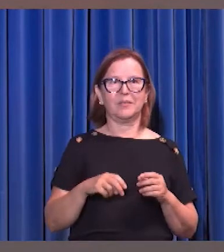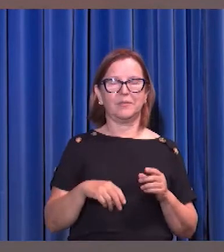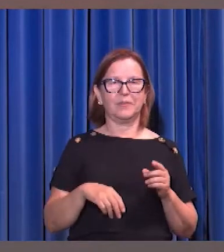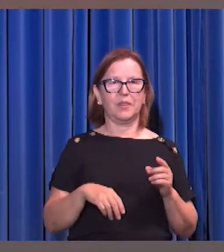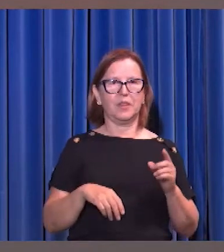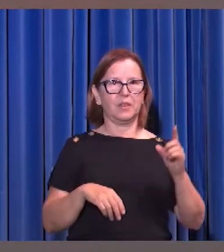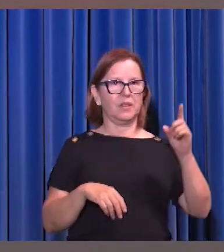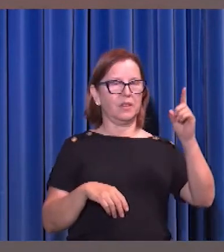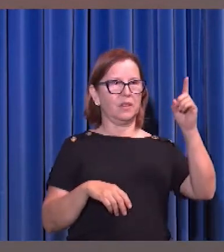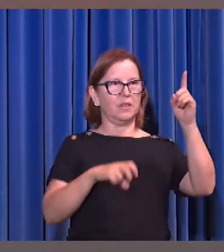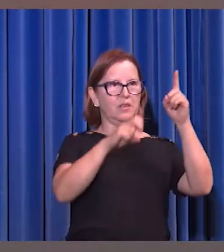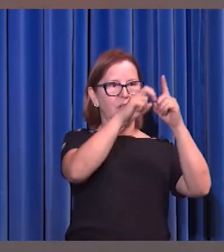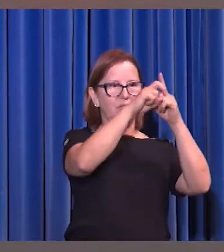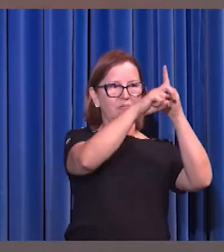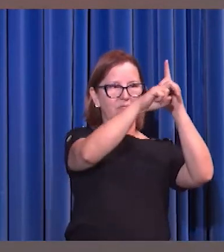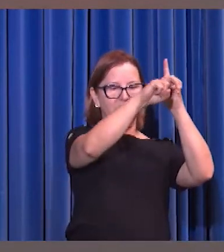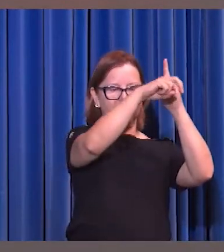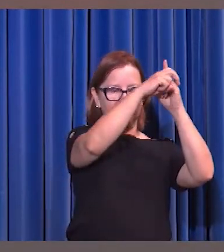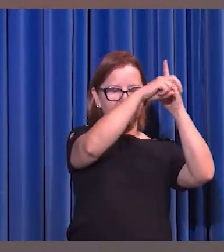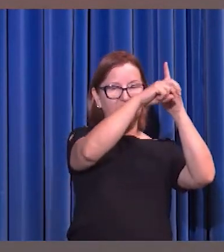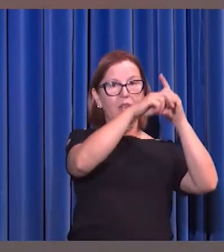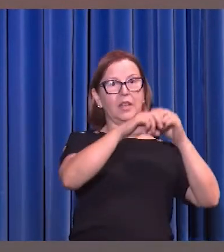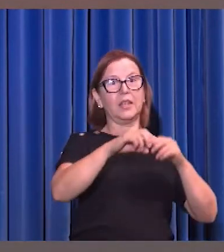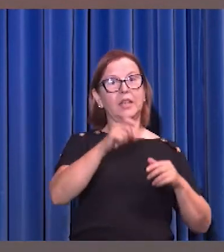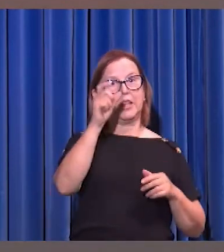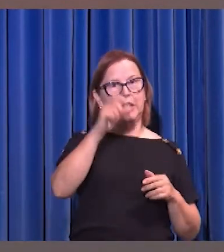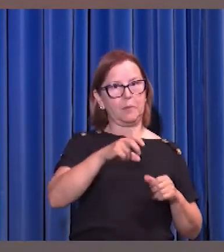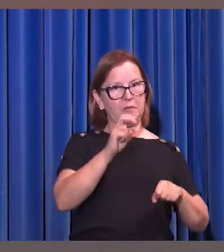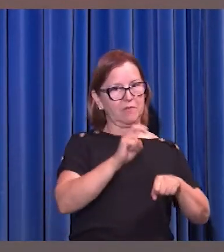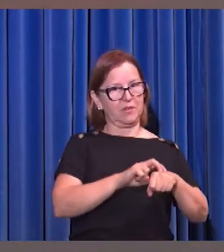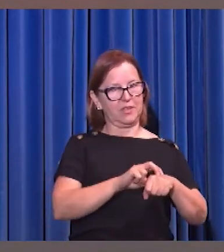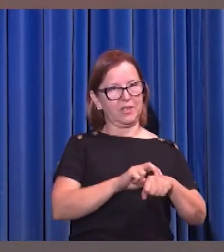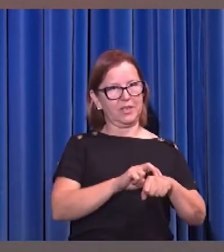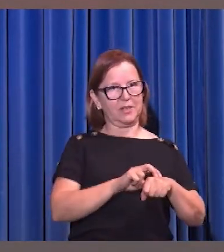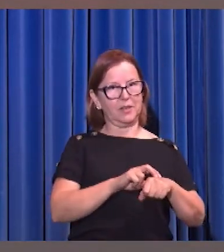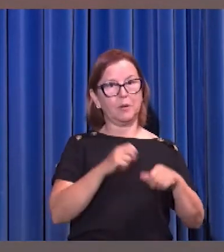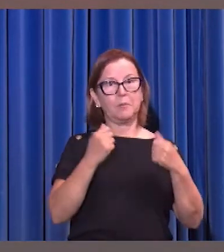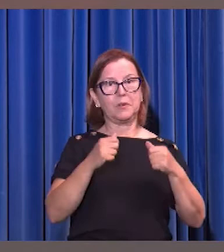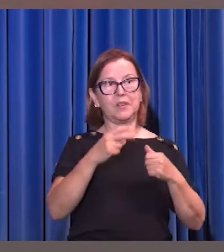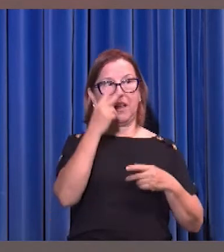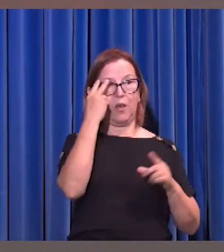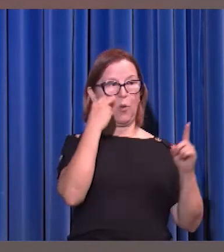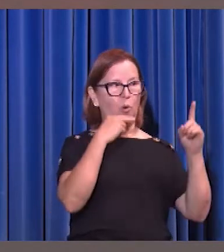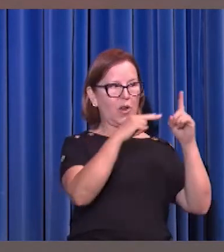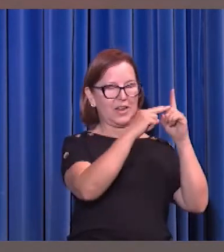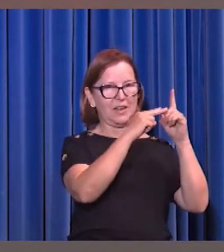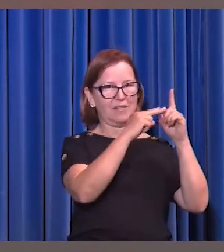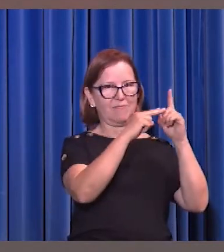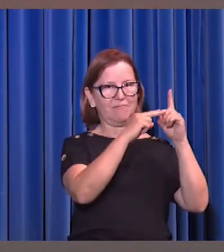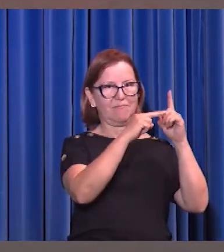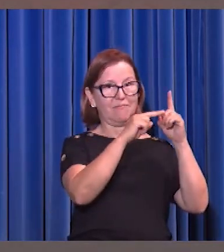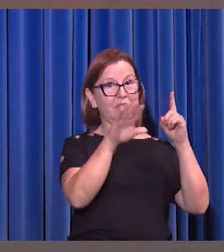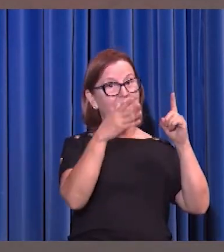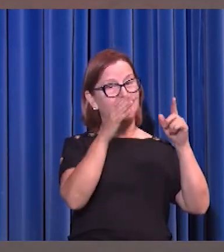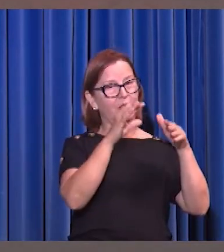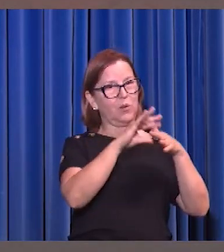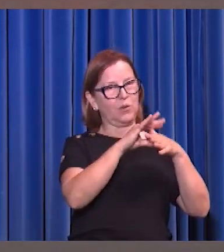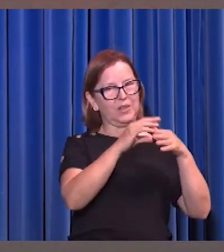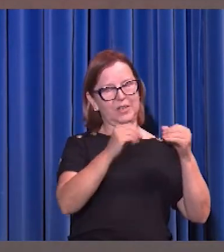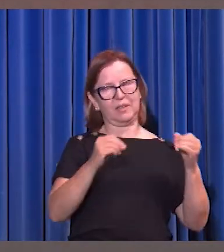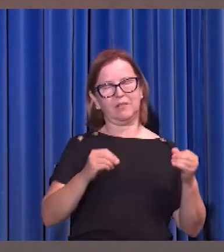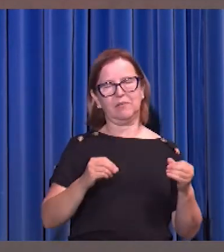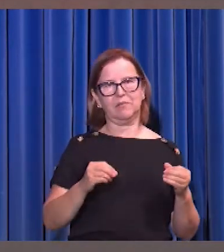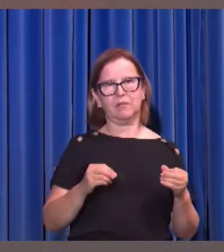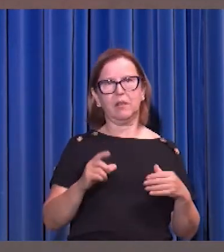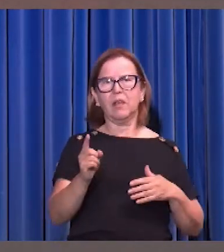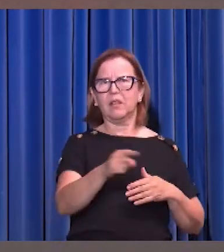absurdo. É muito absurdo. Sabemos que não havia o menor valor terapêutico na serpente